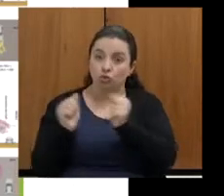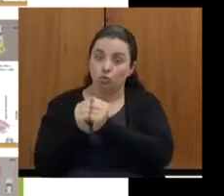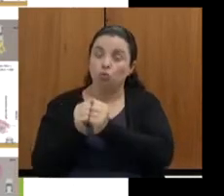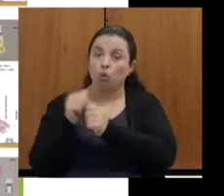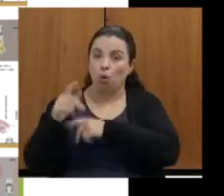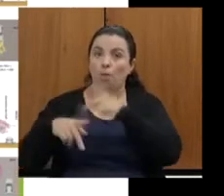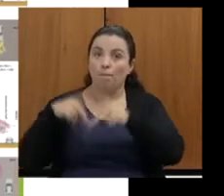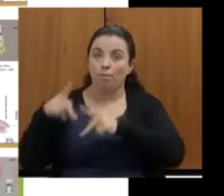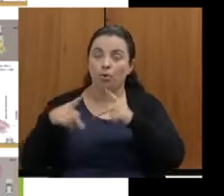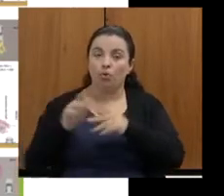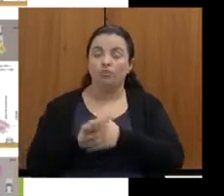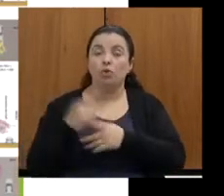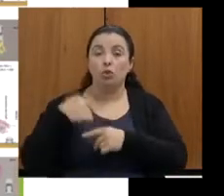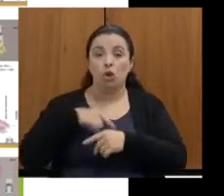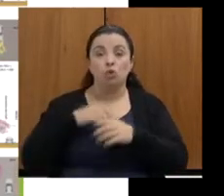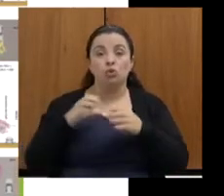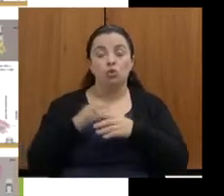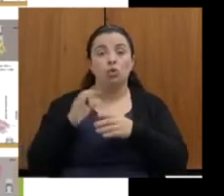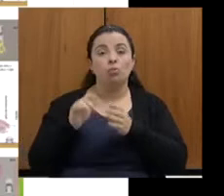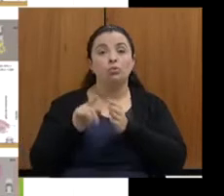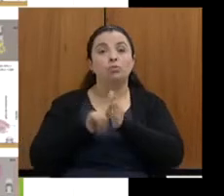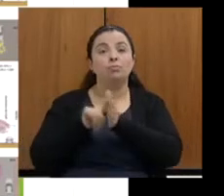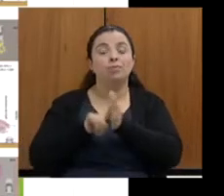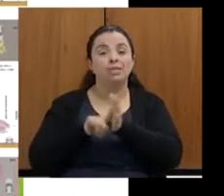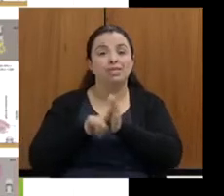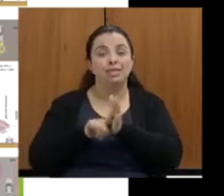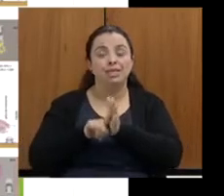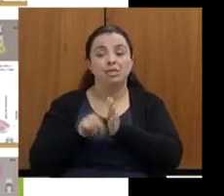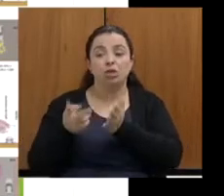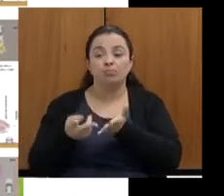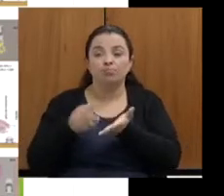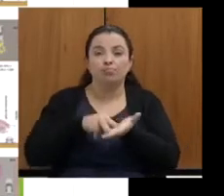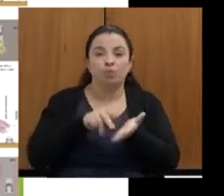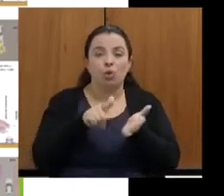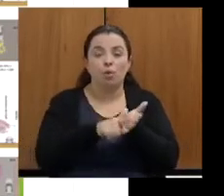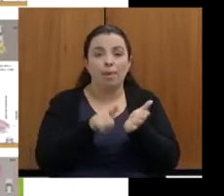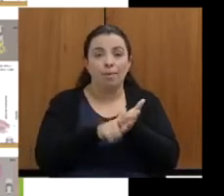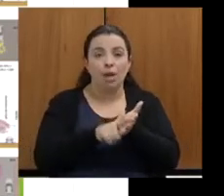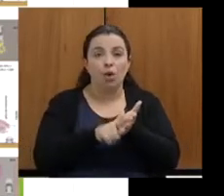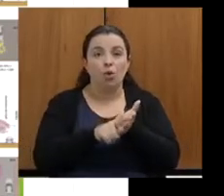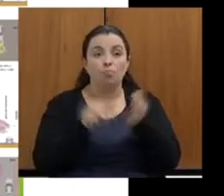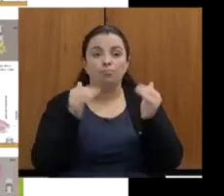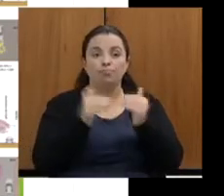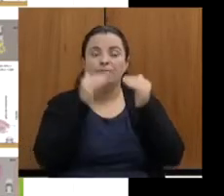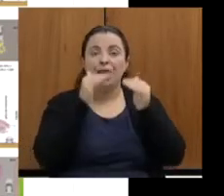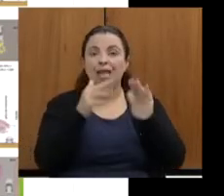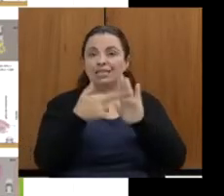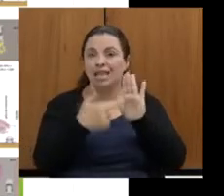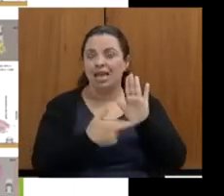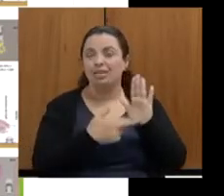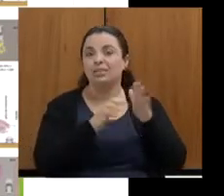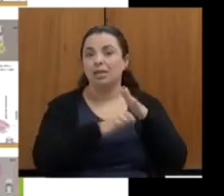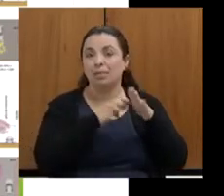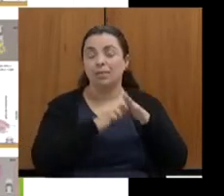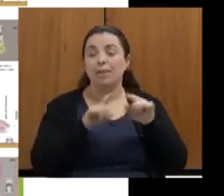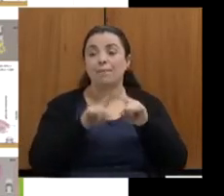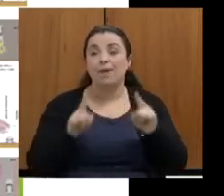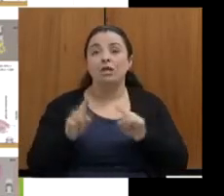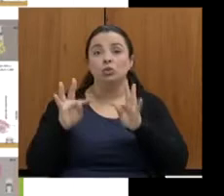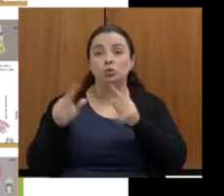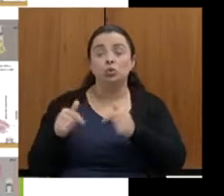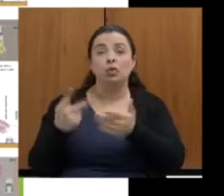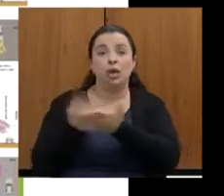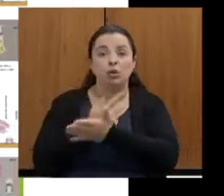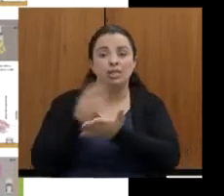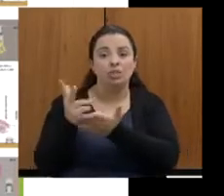técnicas Foi simplesmente passar isso para o papel de uma forma que a empresa aceita mas majoritariamente tudo que tem ali foi decisão do